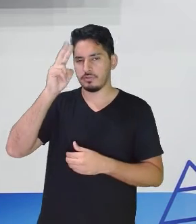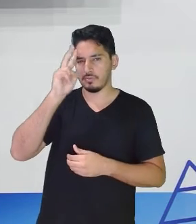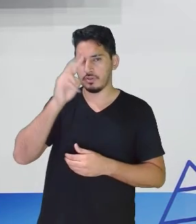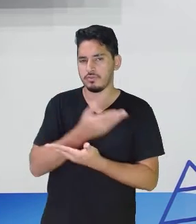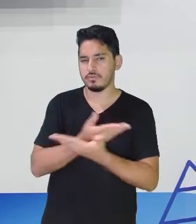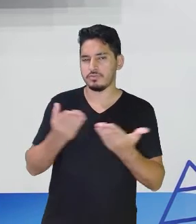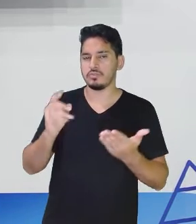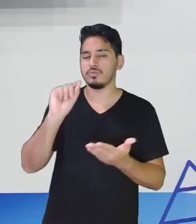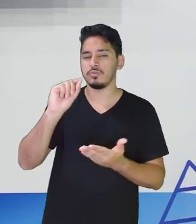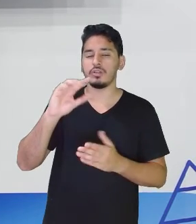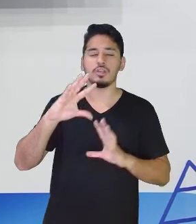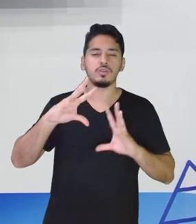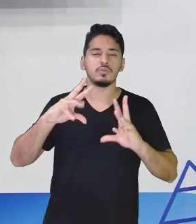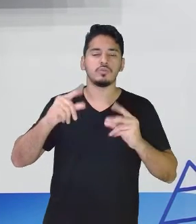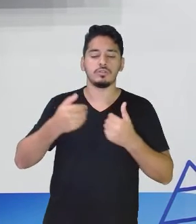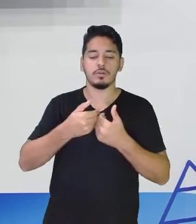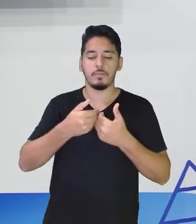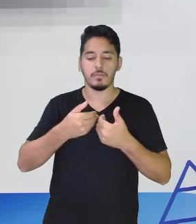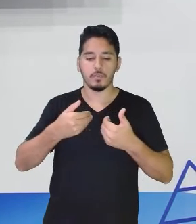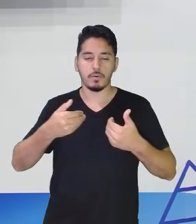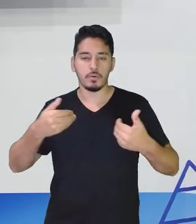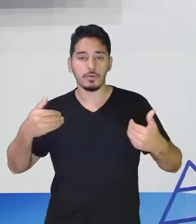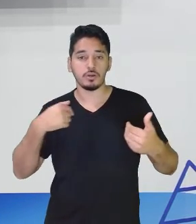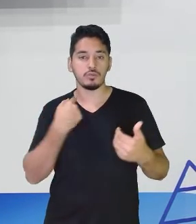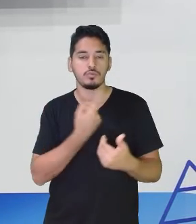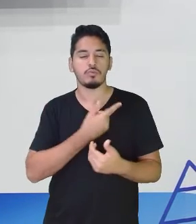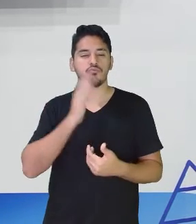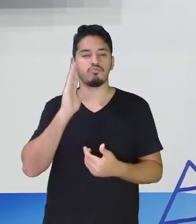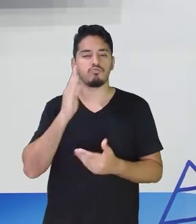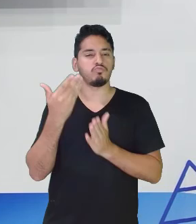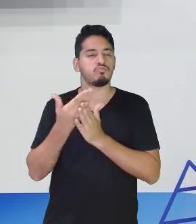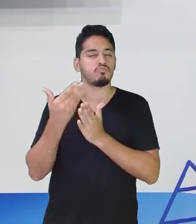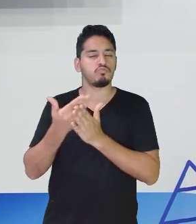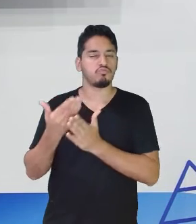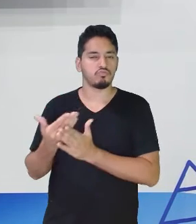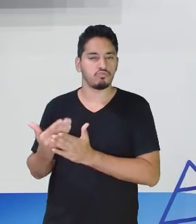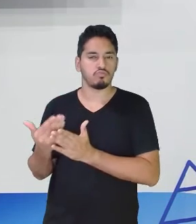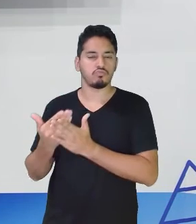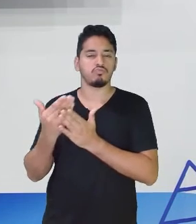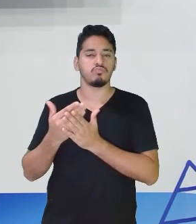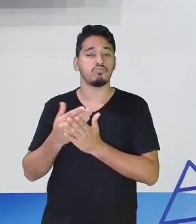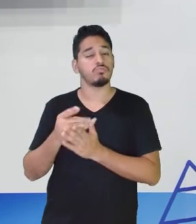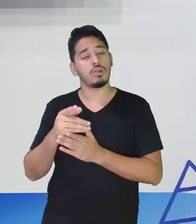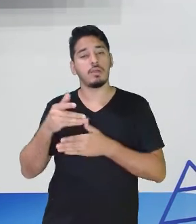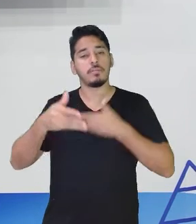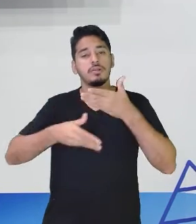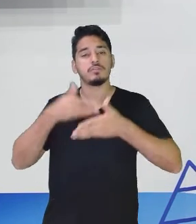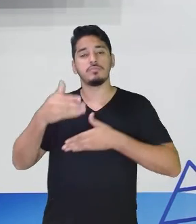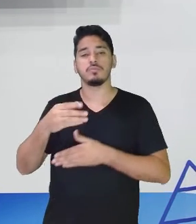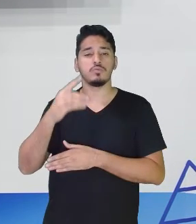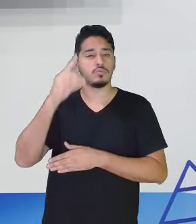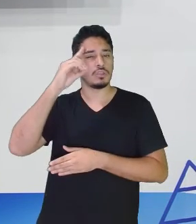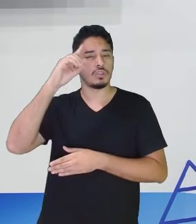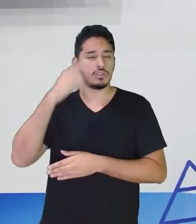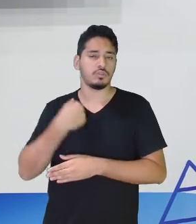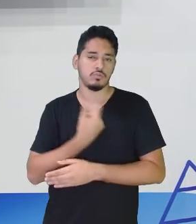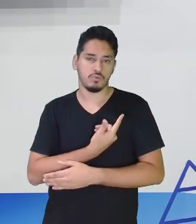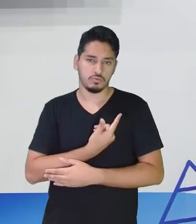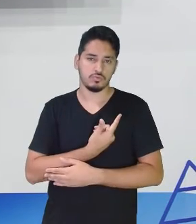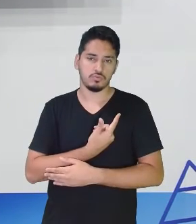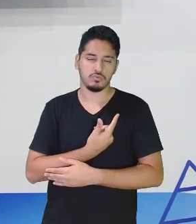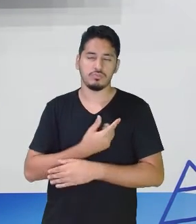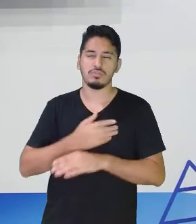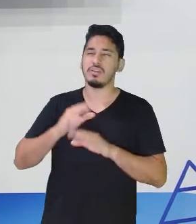vocês que todas essas separações que nós trabalhamos aqui, elas fazem parte, de alguma forma, do nosso dia a dia.